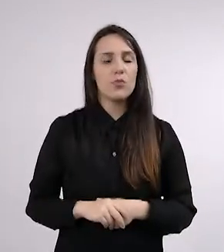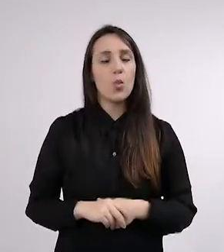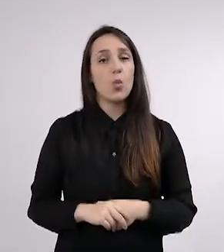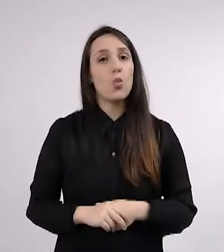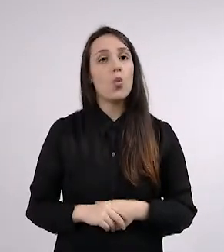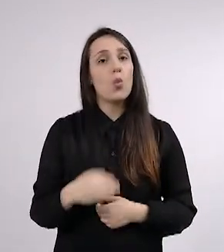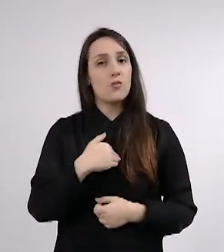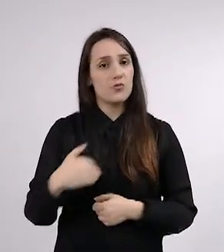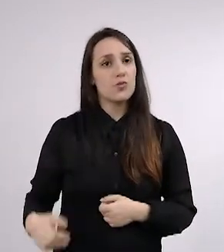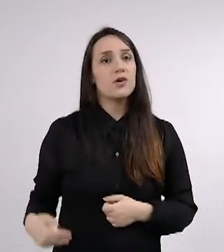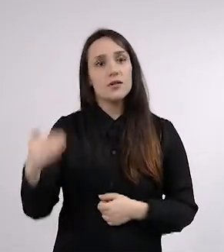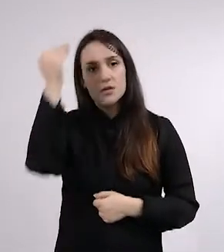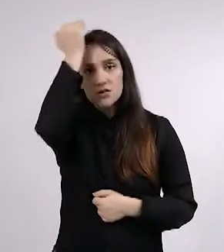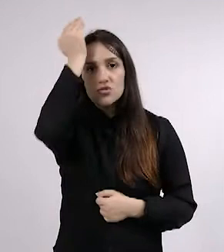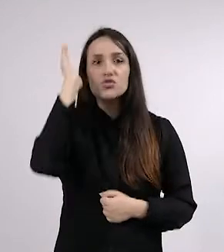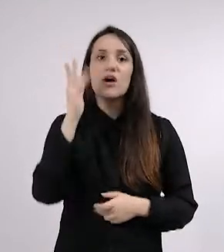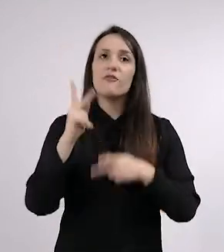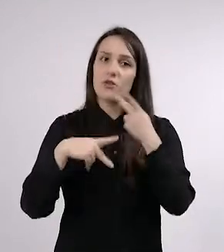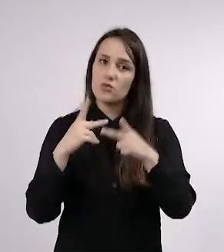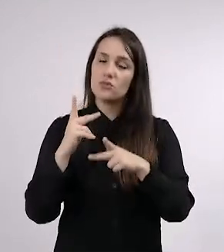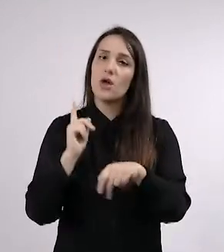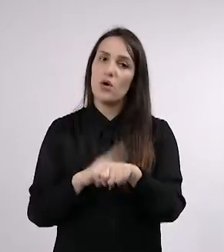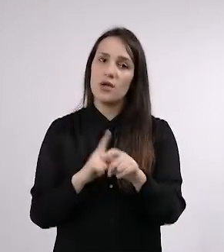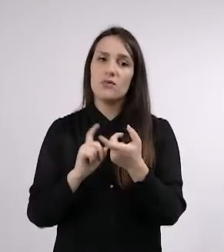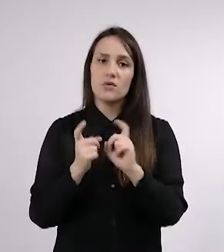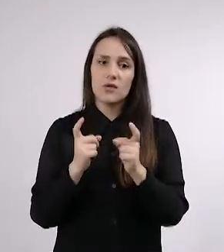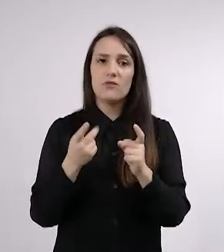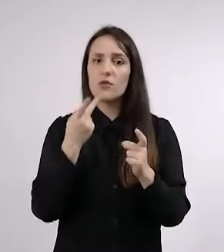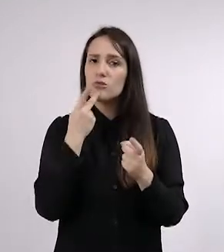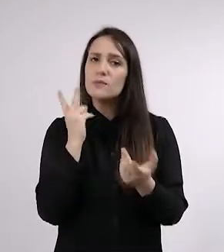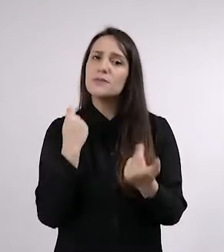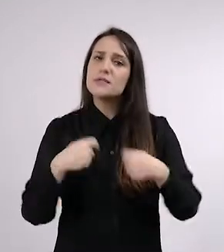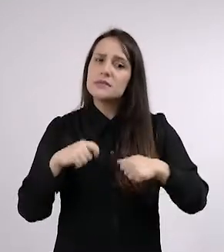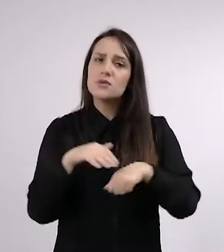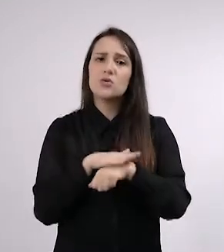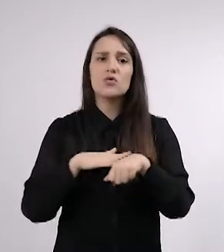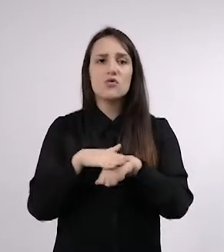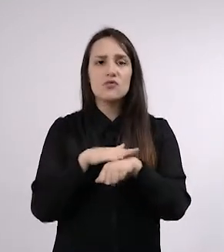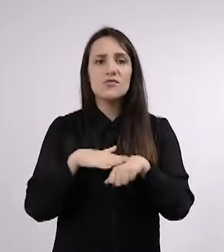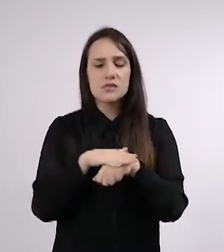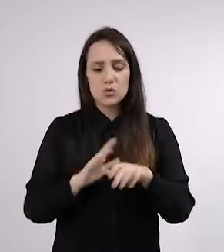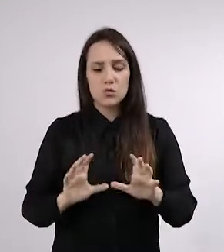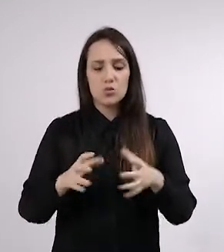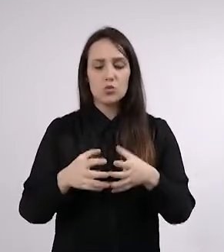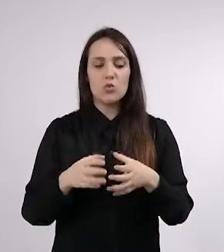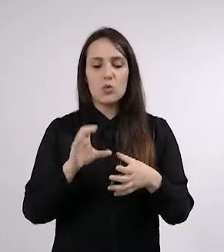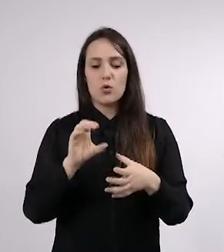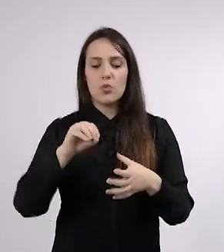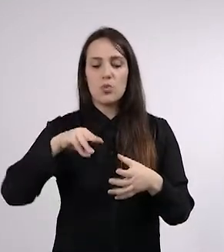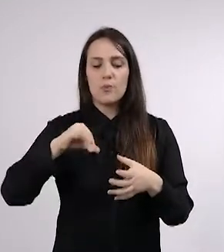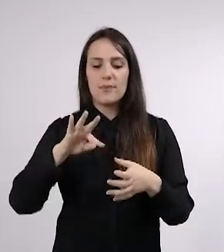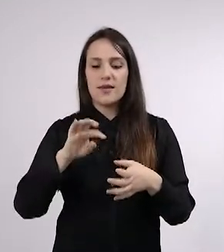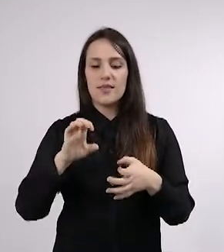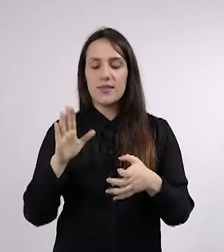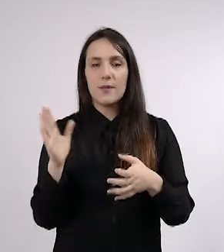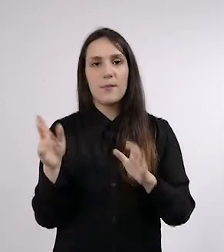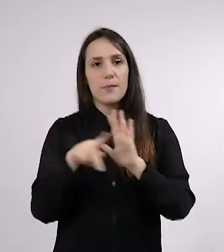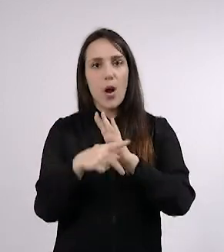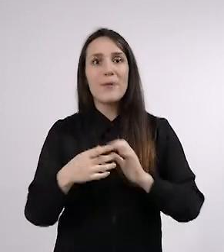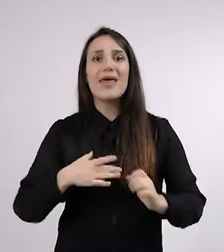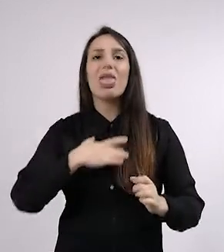isso. É um assunto que nós vamos estar a cada dia com um comitê de crise estabelecido, para cada dia a